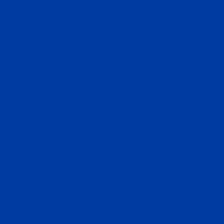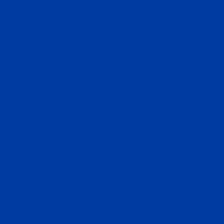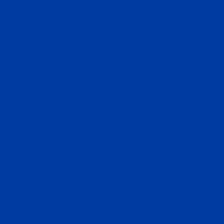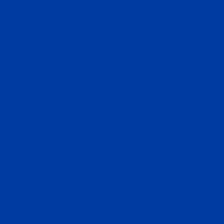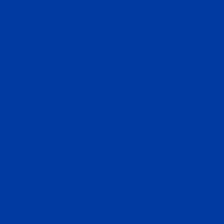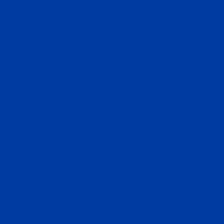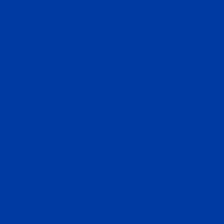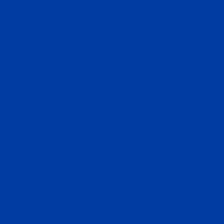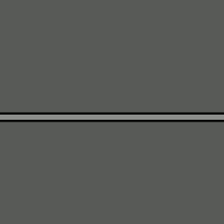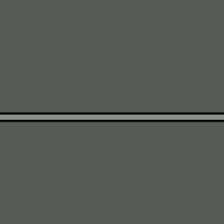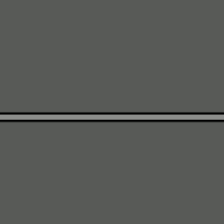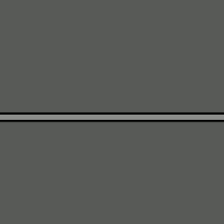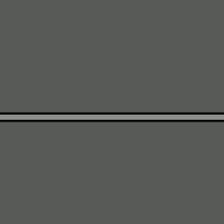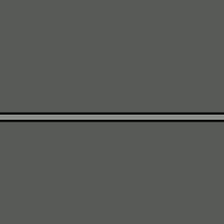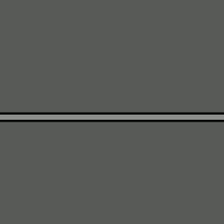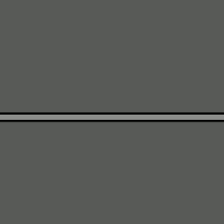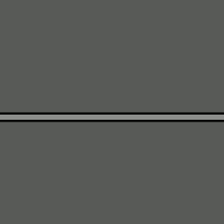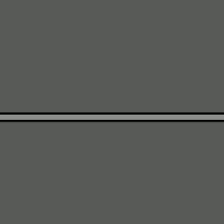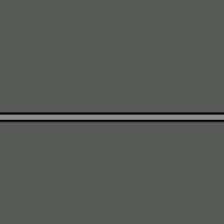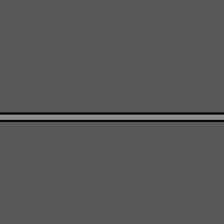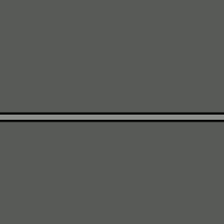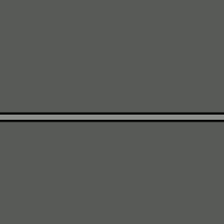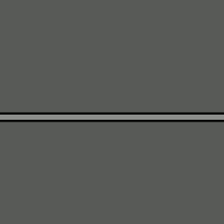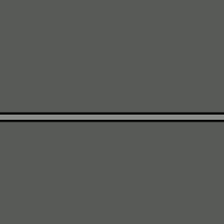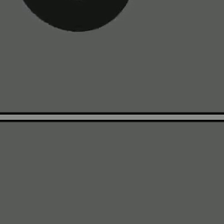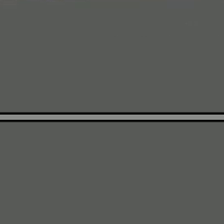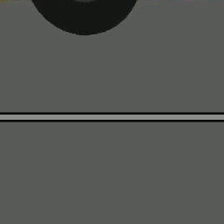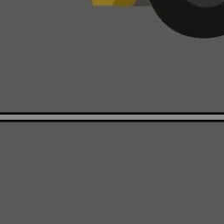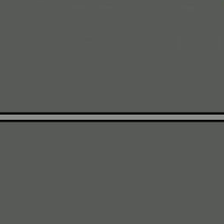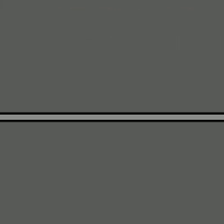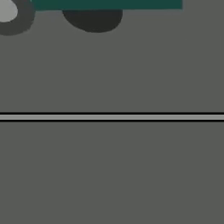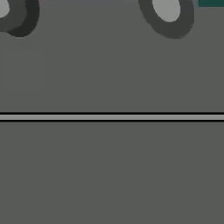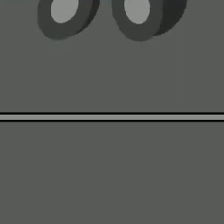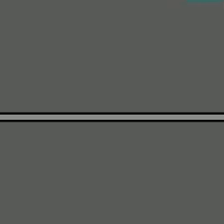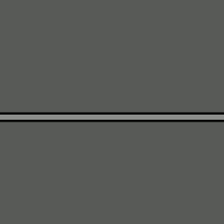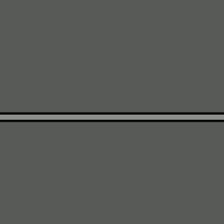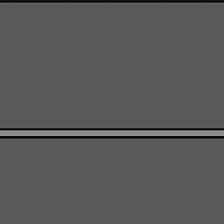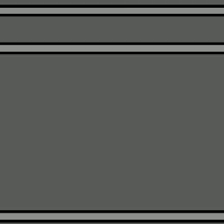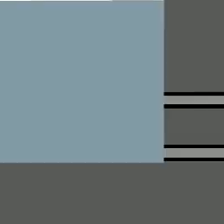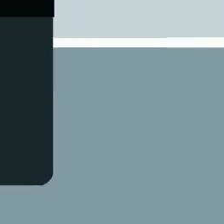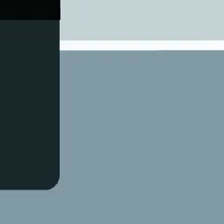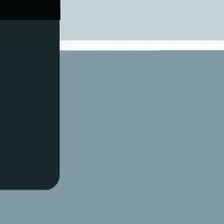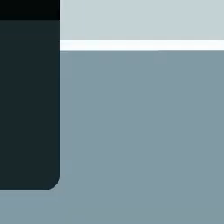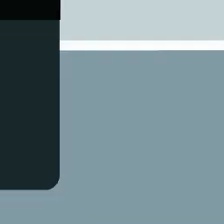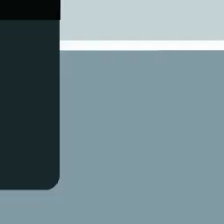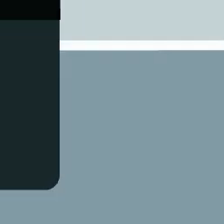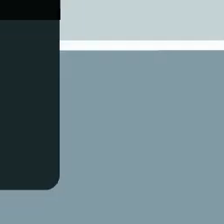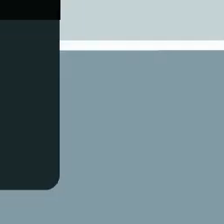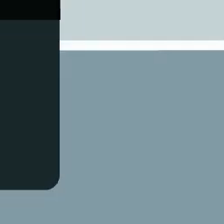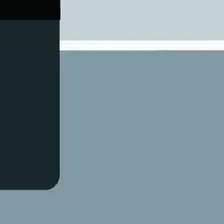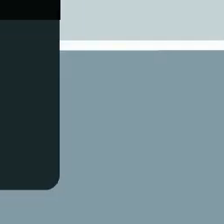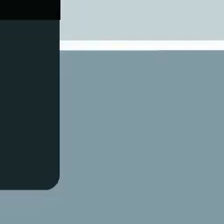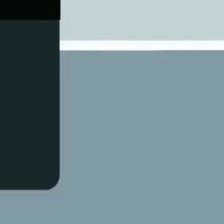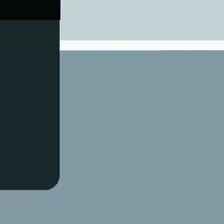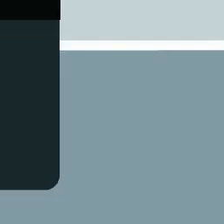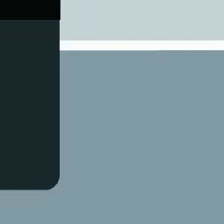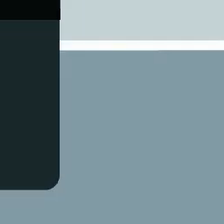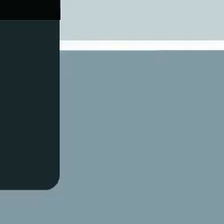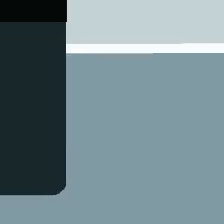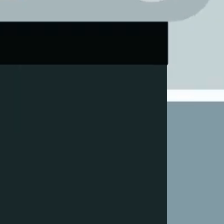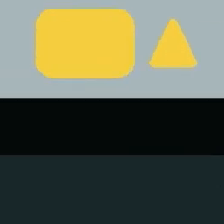planeta. Por exemplo, sabemos que os carros são emissores de gases poluentes, assim como as